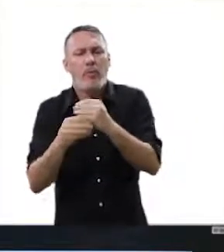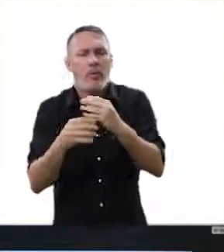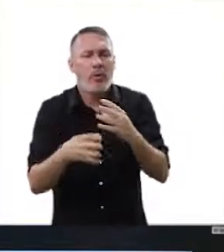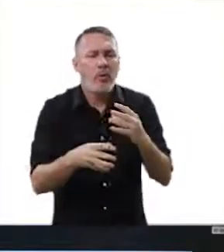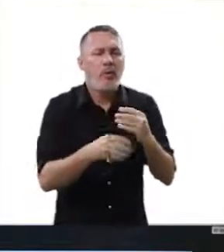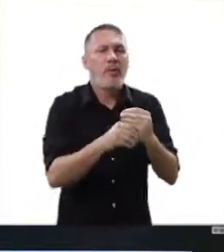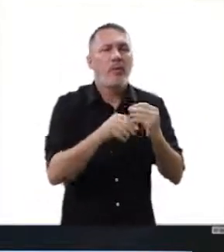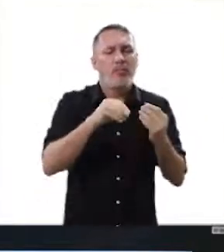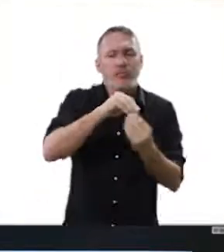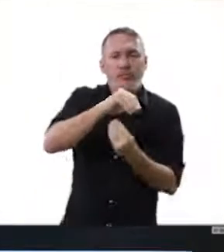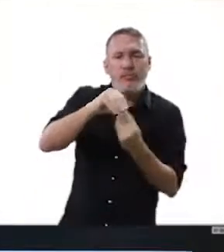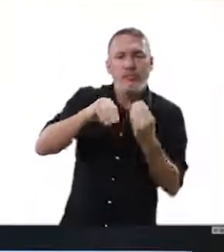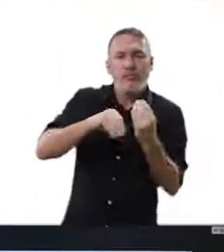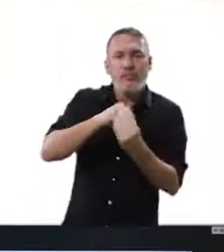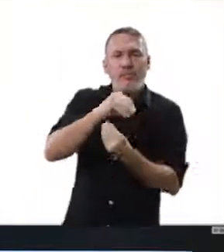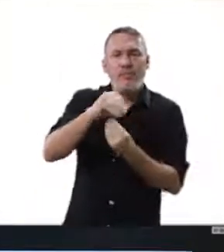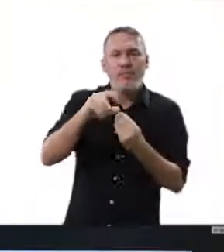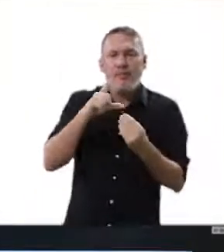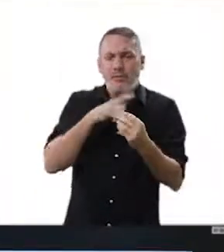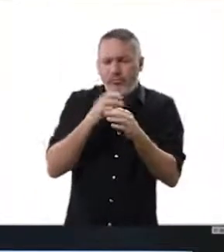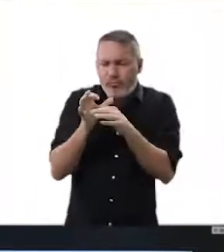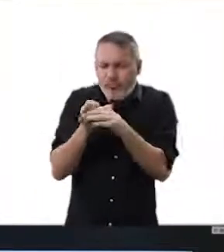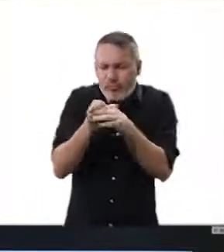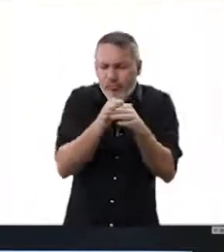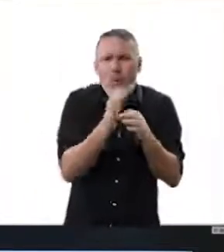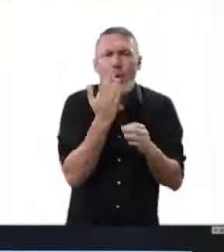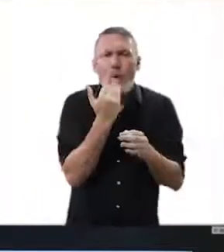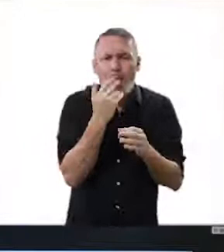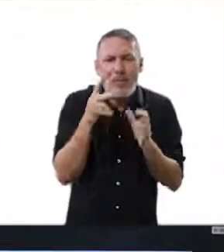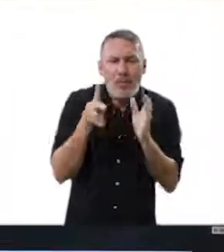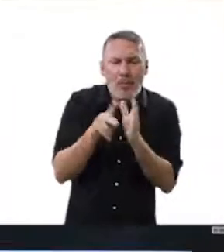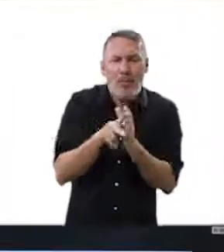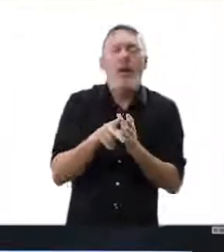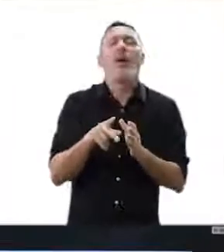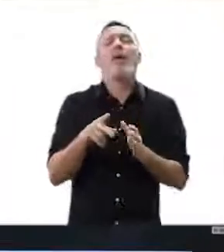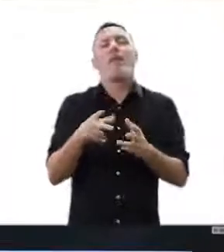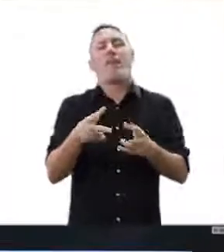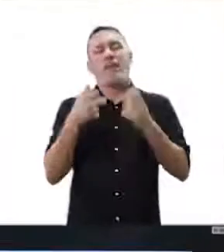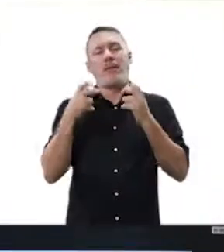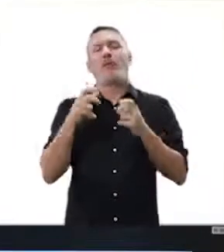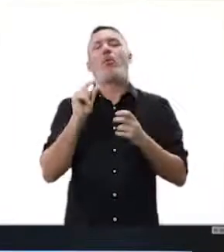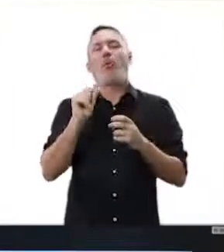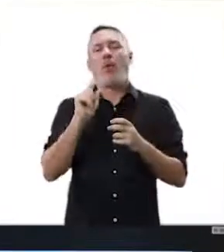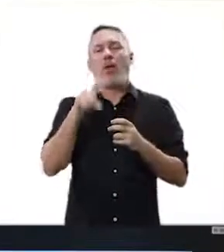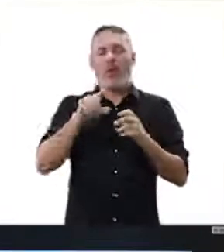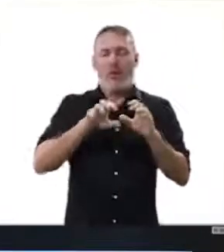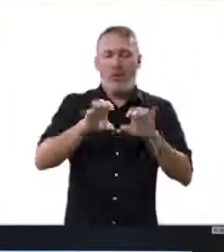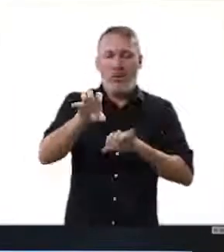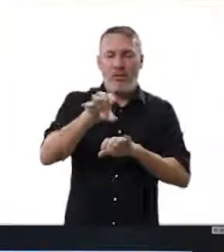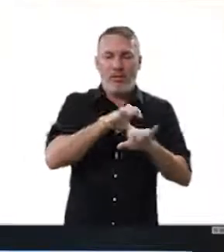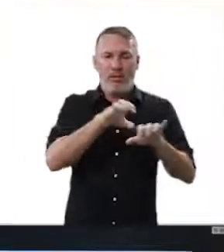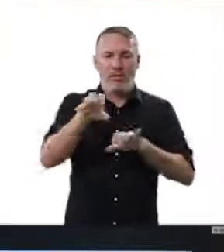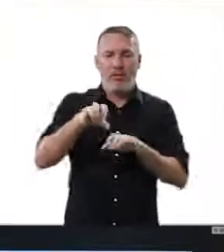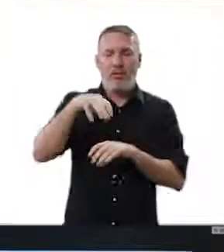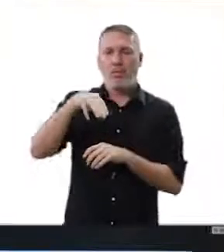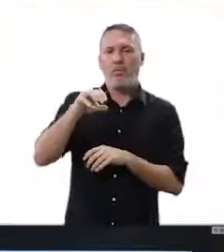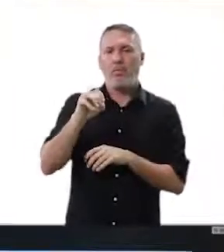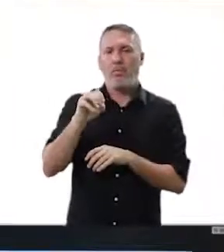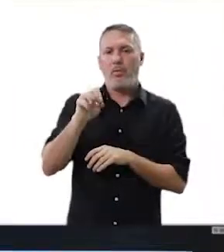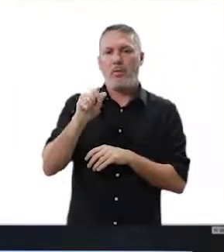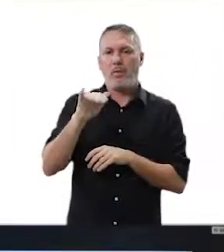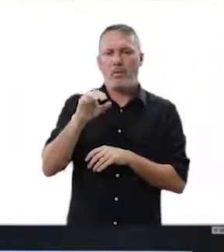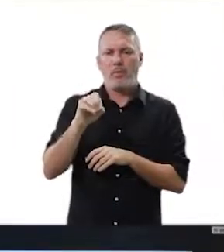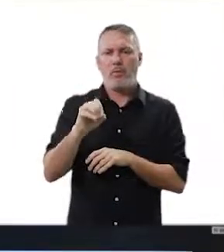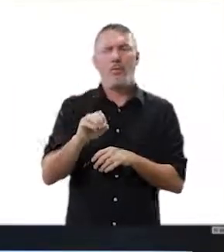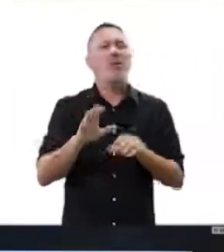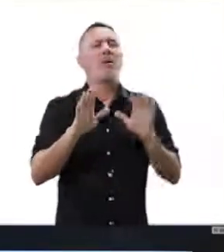de mosaico. Então, se alguém perguntar qual é a constituição da membrana plasmática, essa membrana ela vai